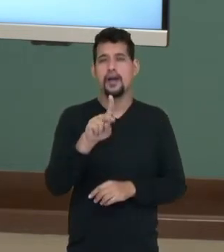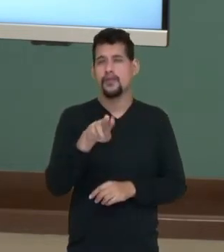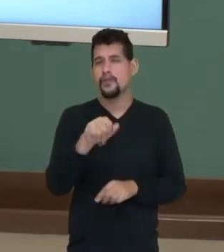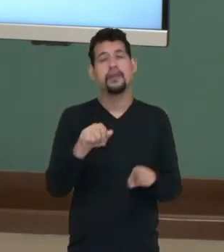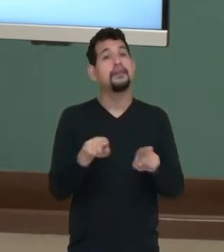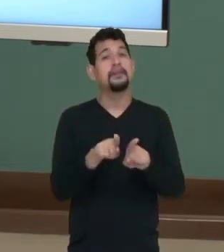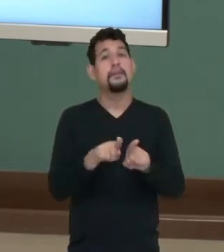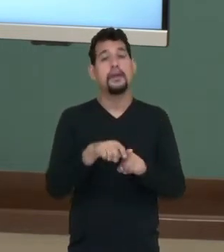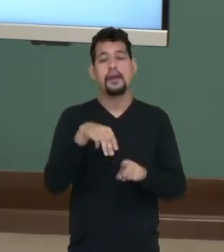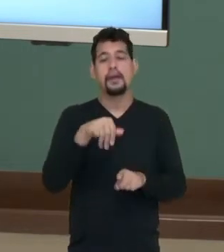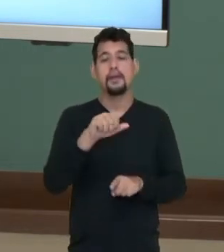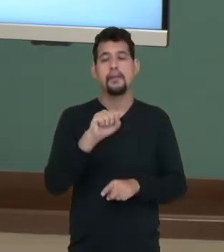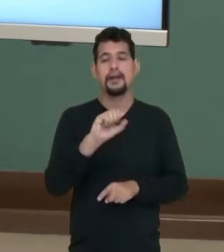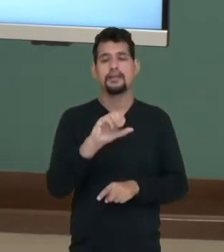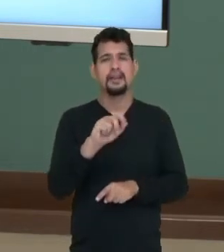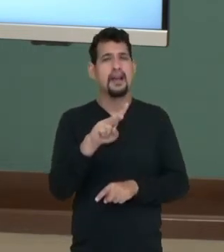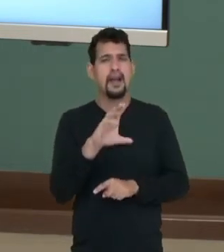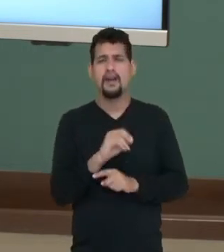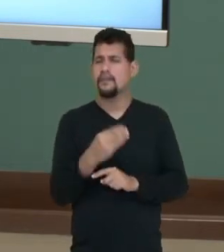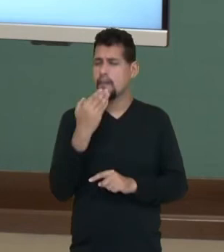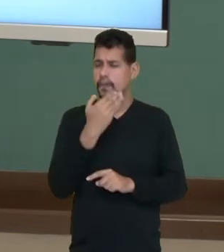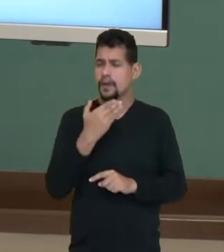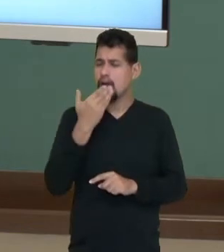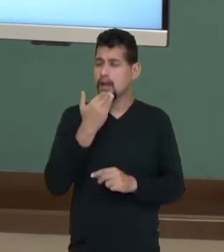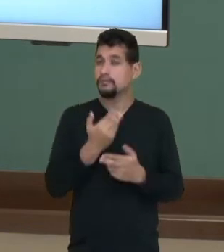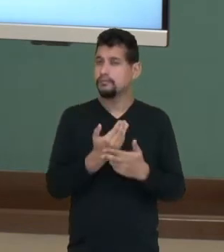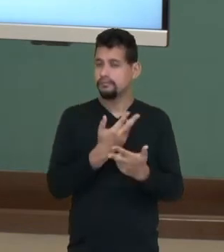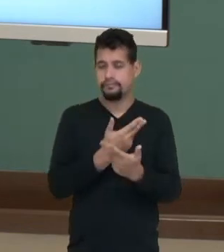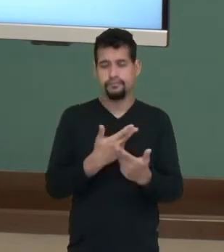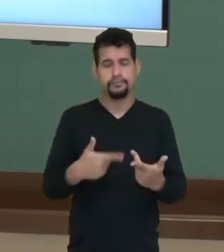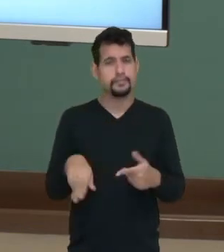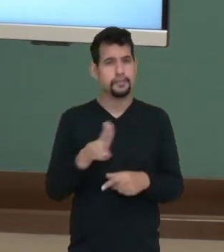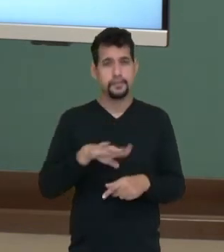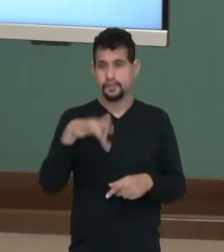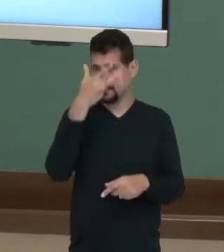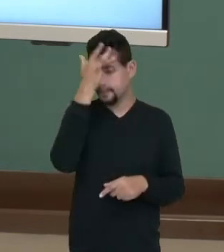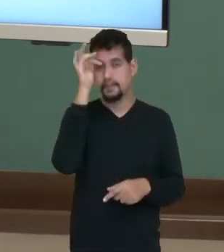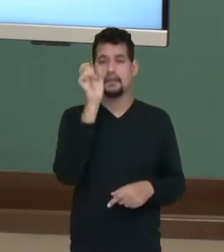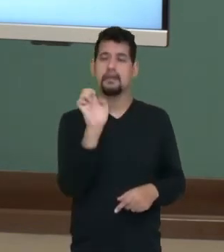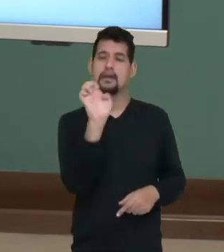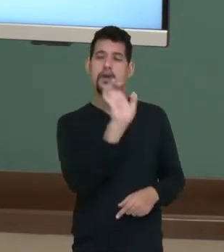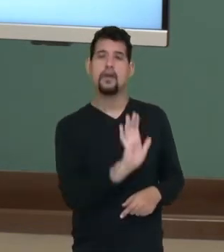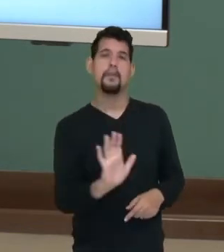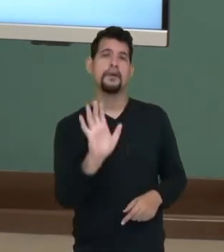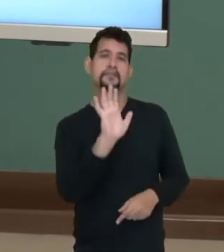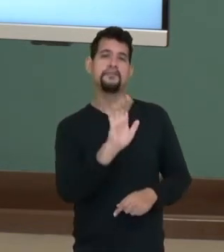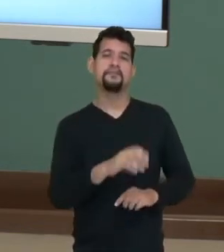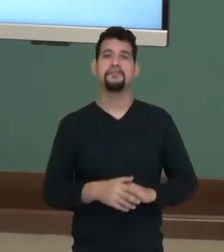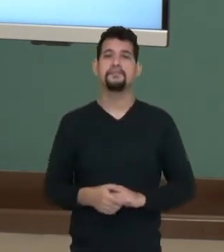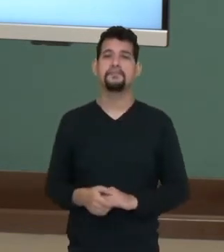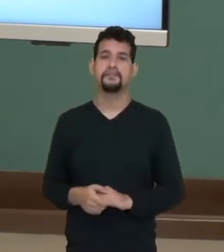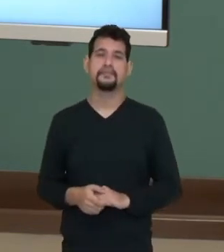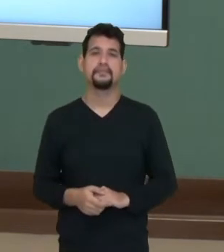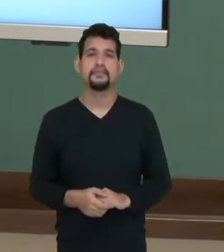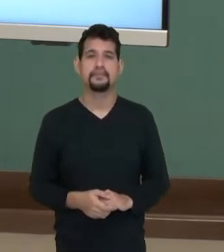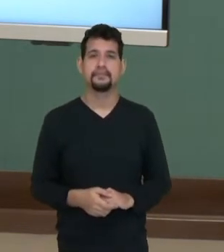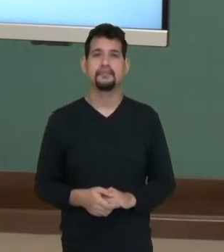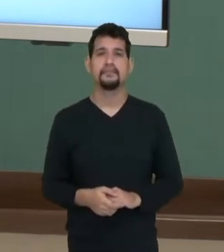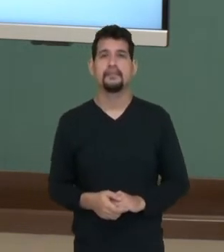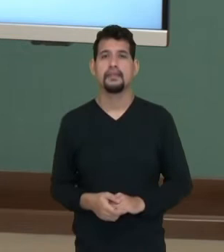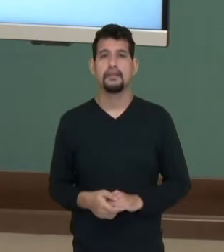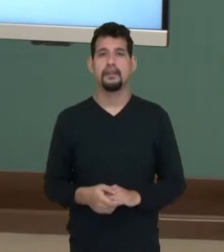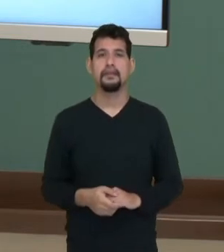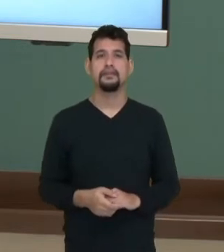diante para adoçar, vamos dizer aqui, o chá das pessoas lá na Europa, ok? Vamos aqui então